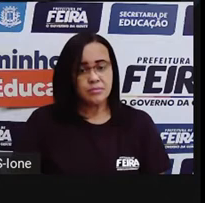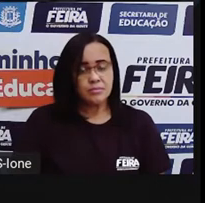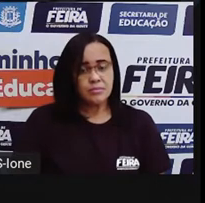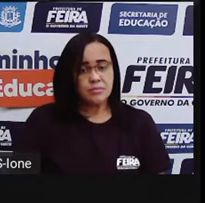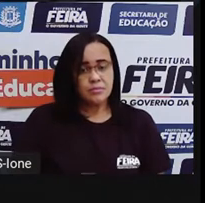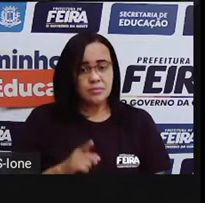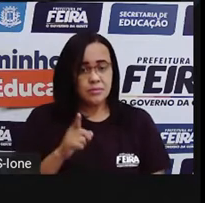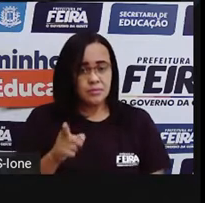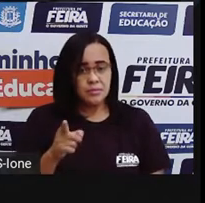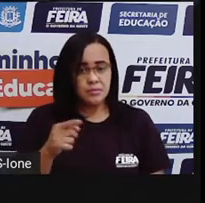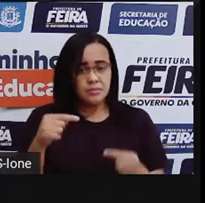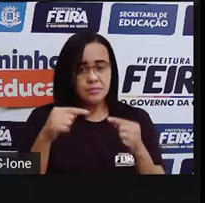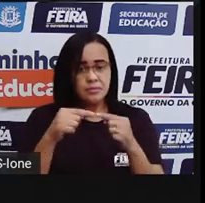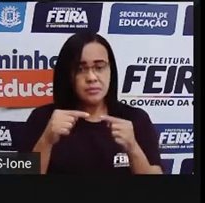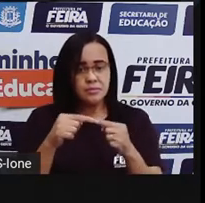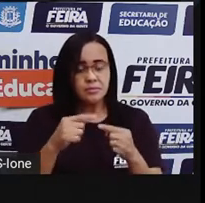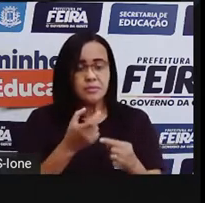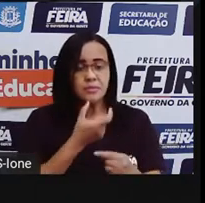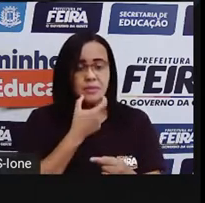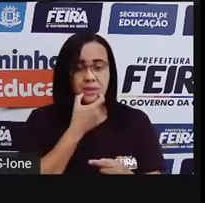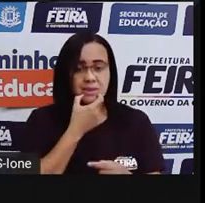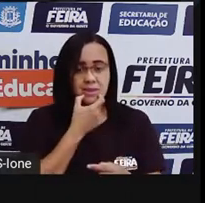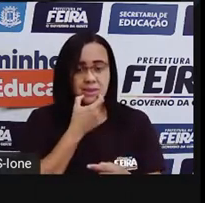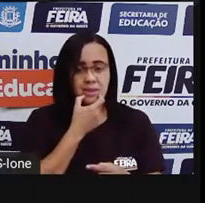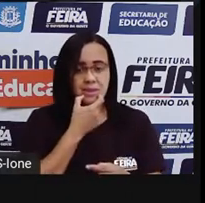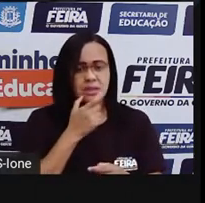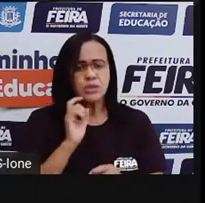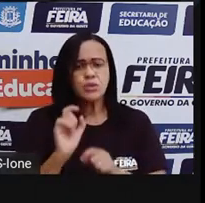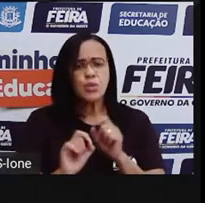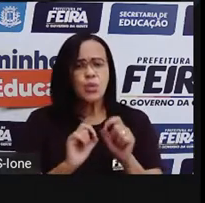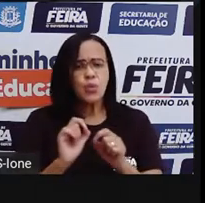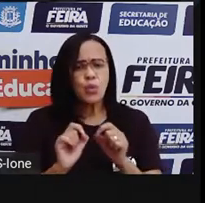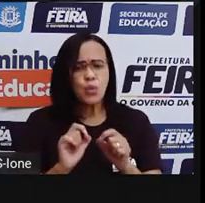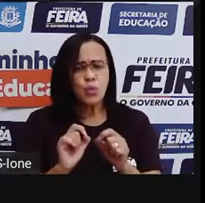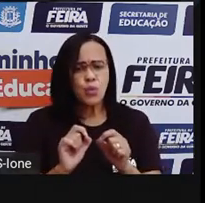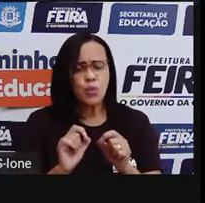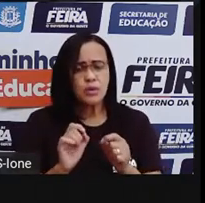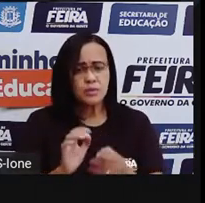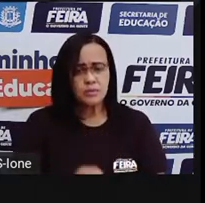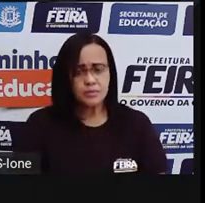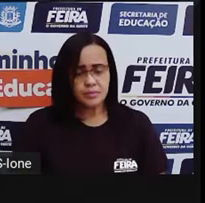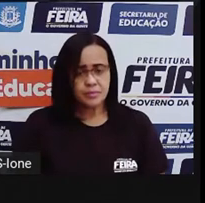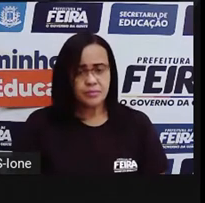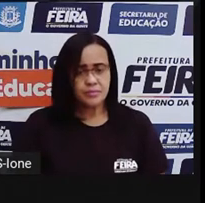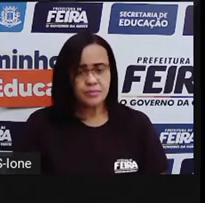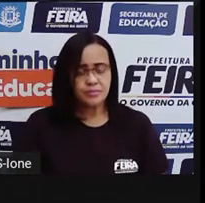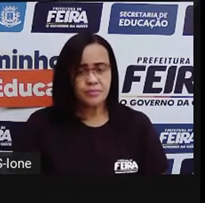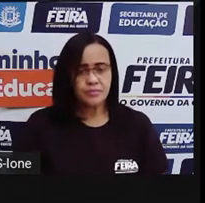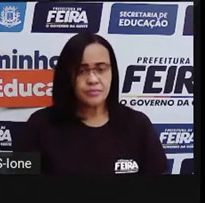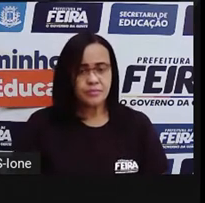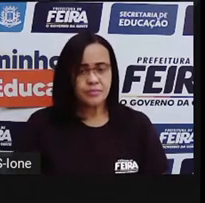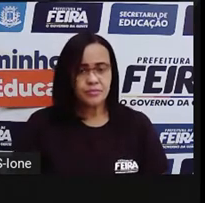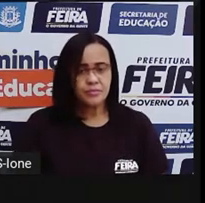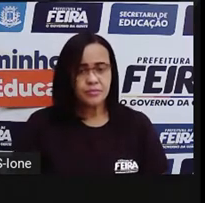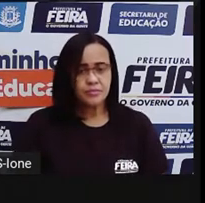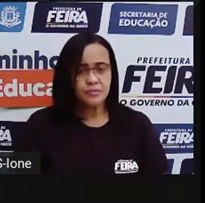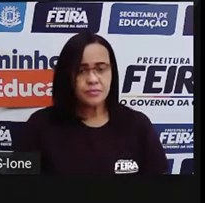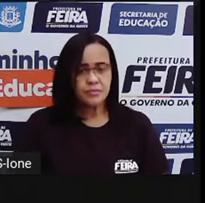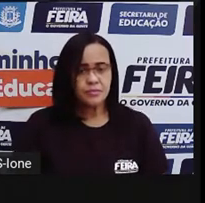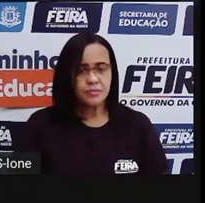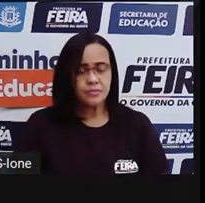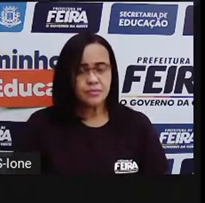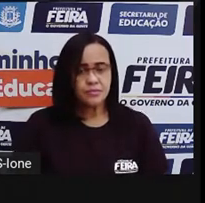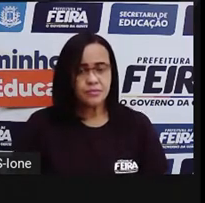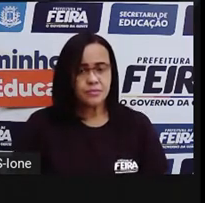good evening. Good evening. Bora repetir? Good evening. Good evening é